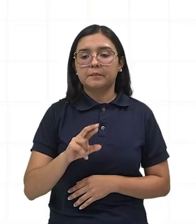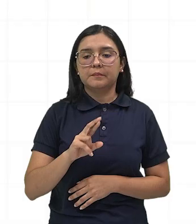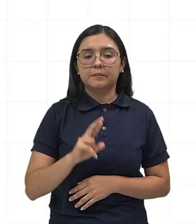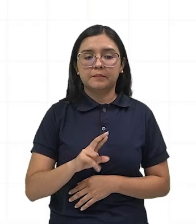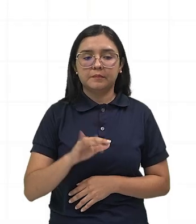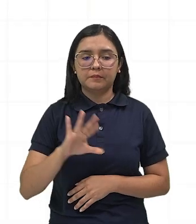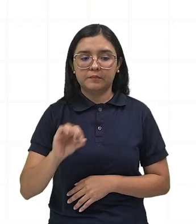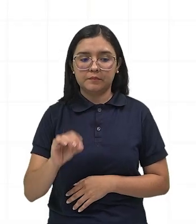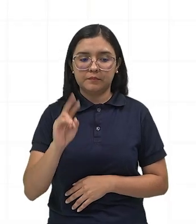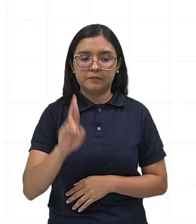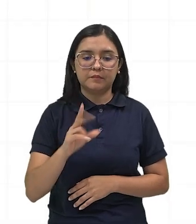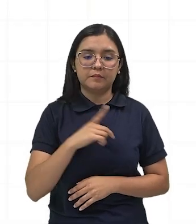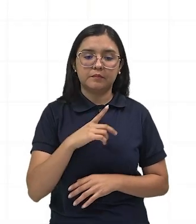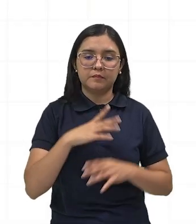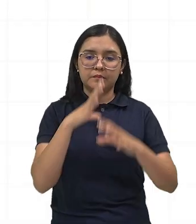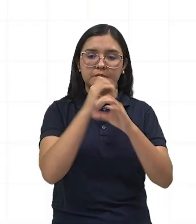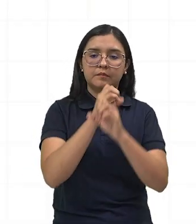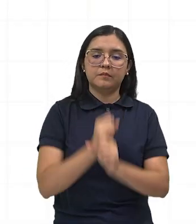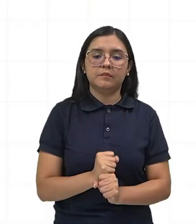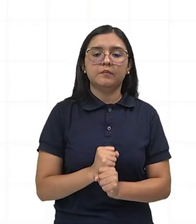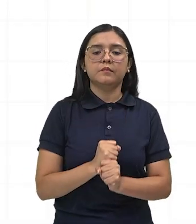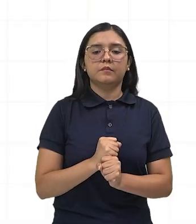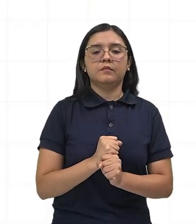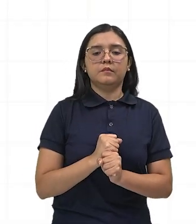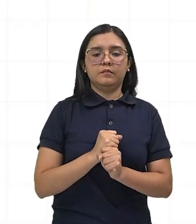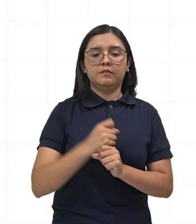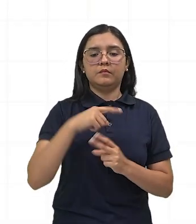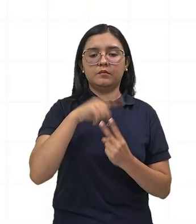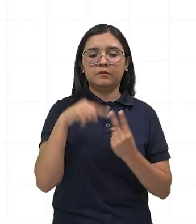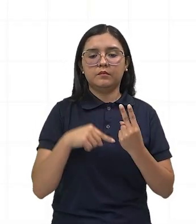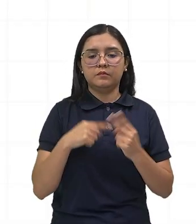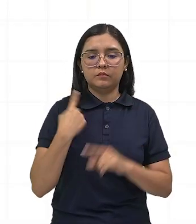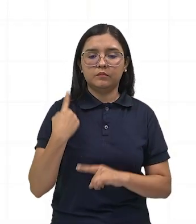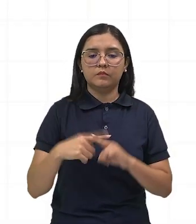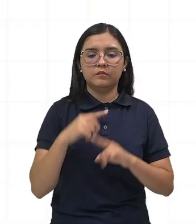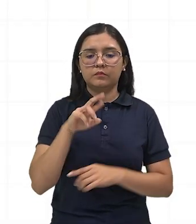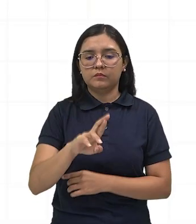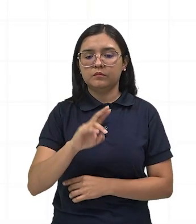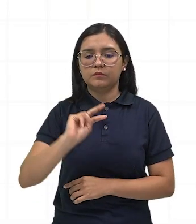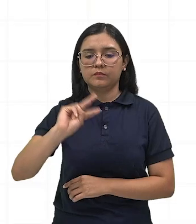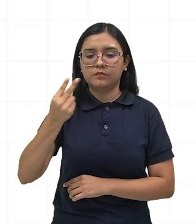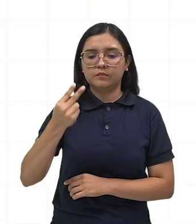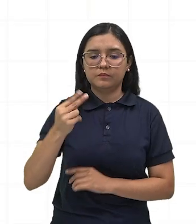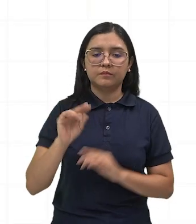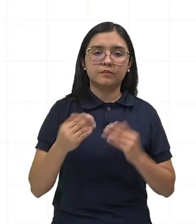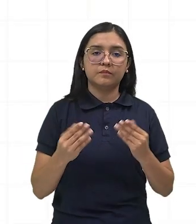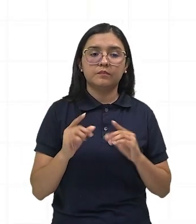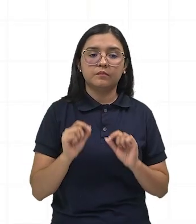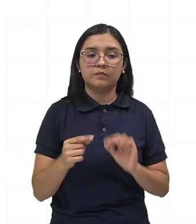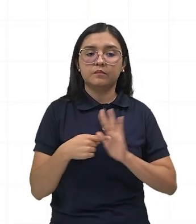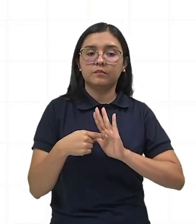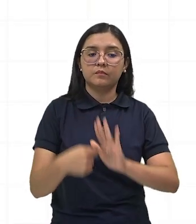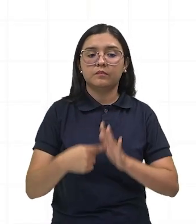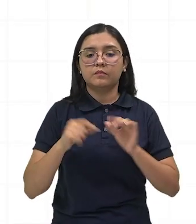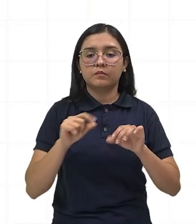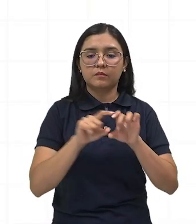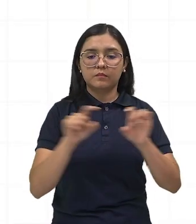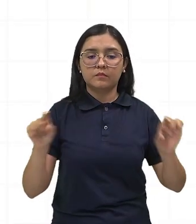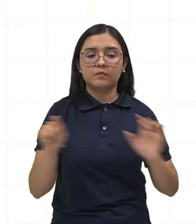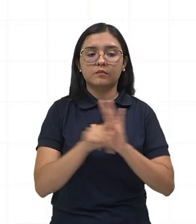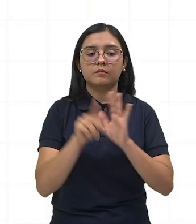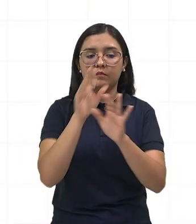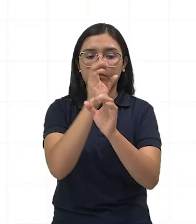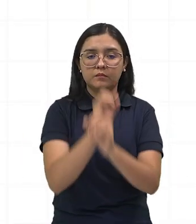olha, aqui, ó, π vezes R ao quadrado, o que justifica a fórmula